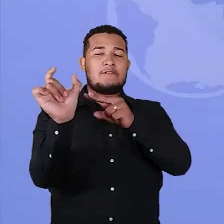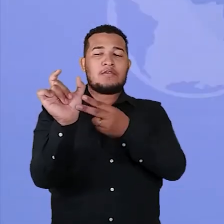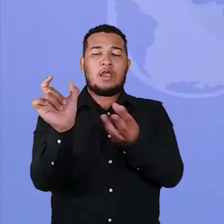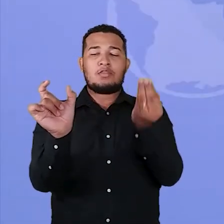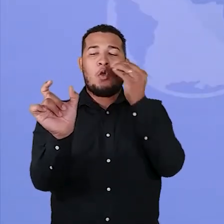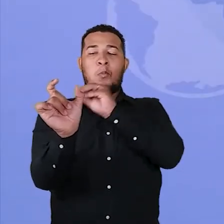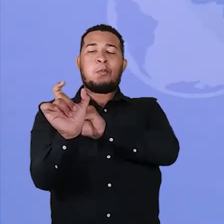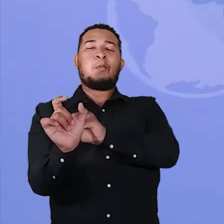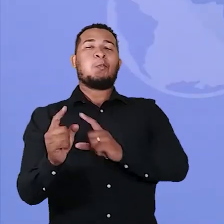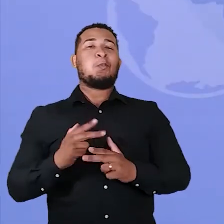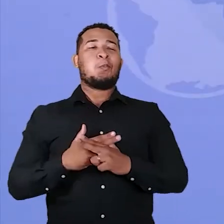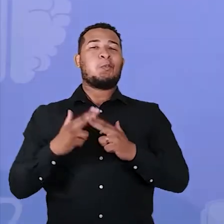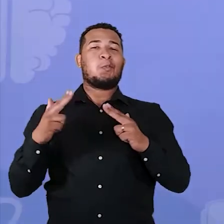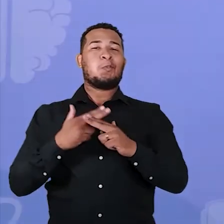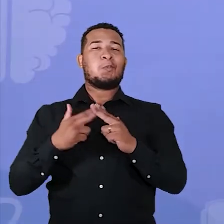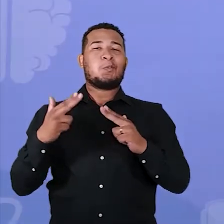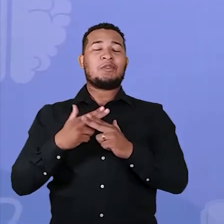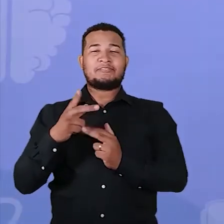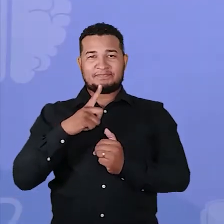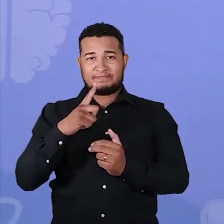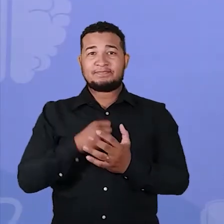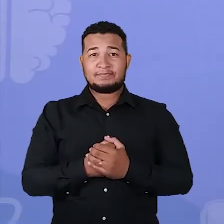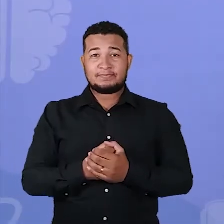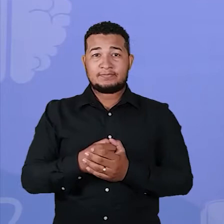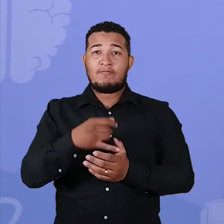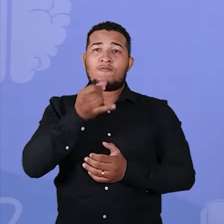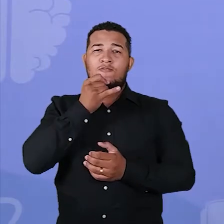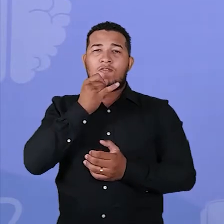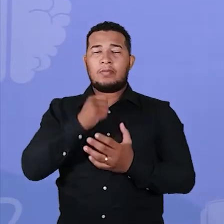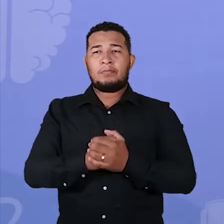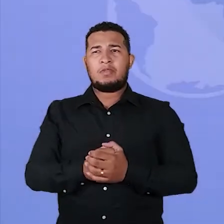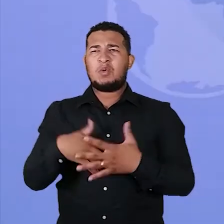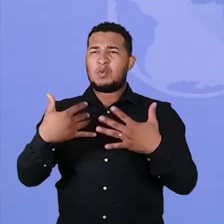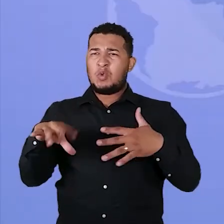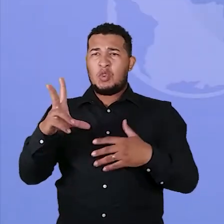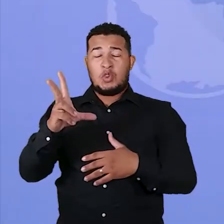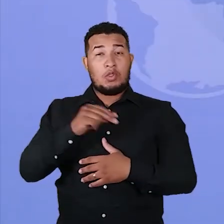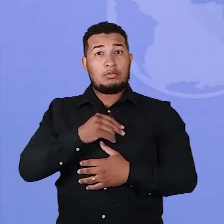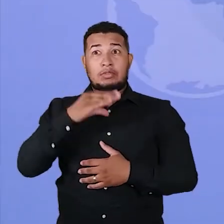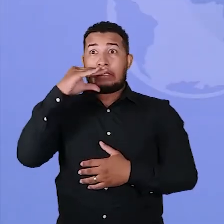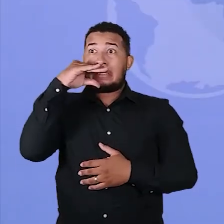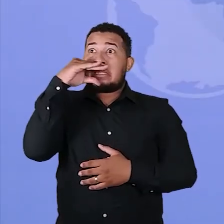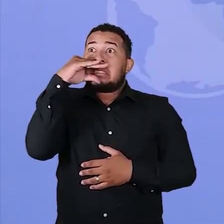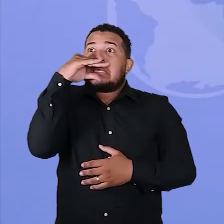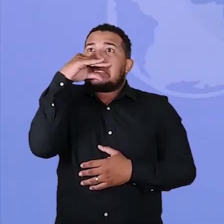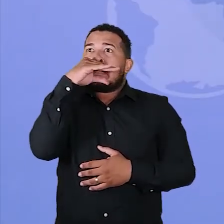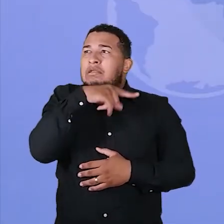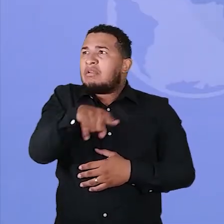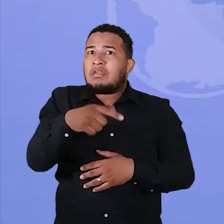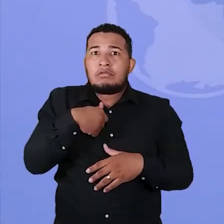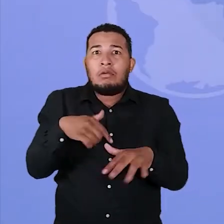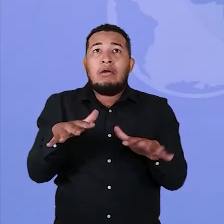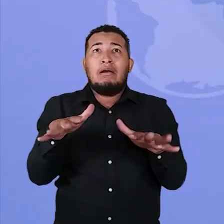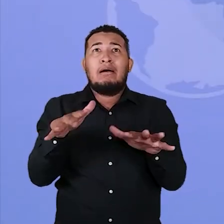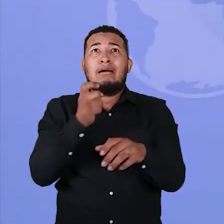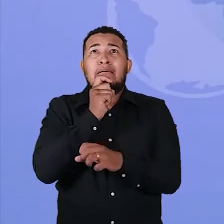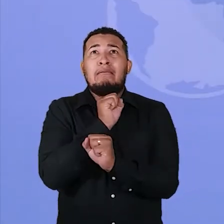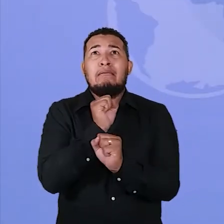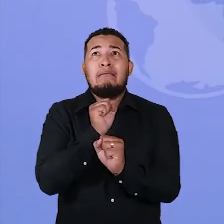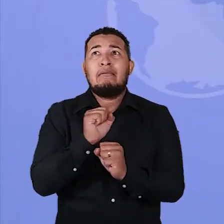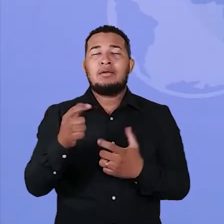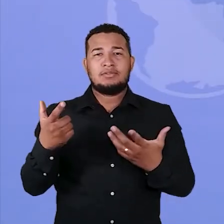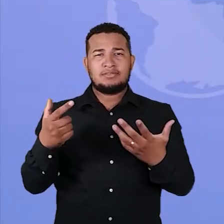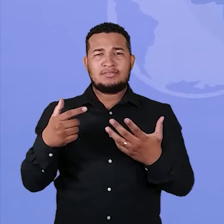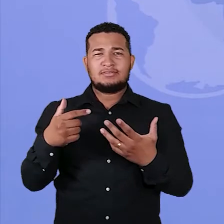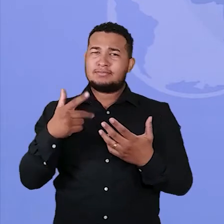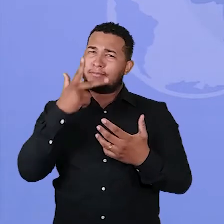ali está uma ironia. Por exemplo, se eu falar assim, vamos pegar, nossa, está muito quente aqui, ó, estou todo tremendo de frio. Eu